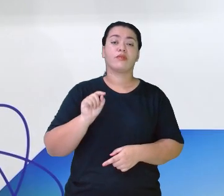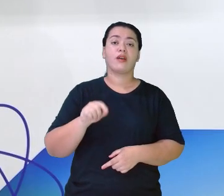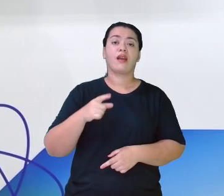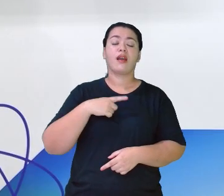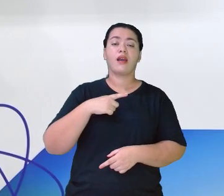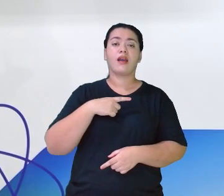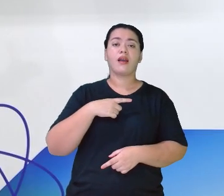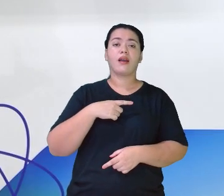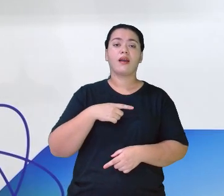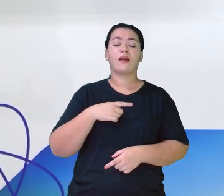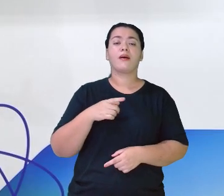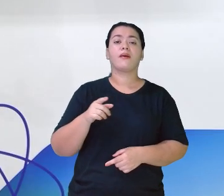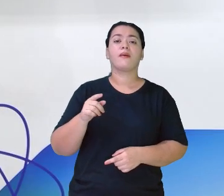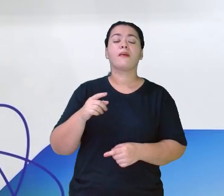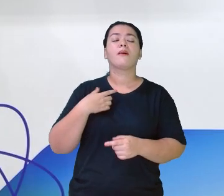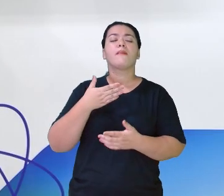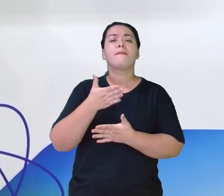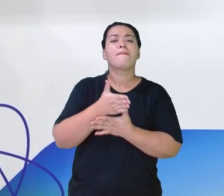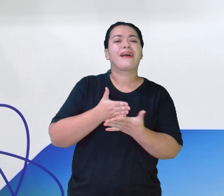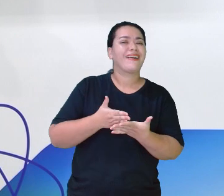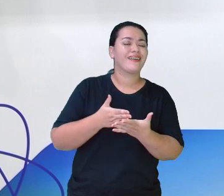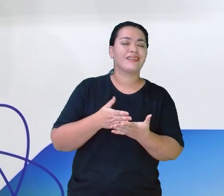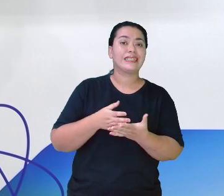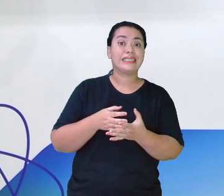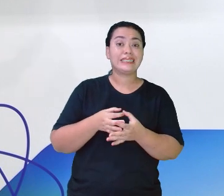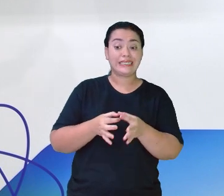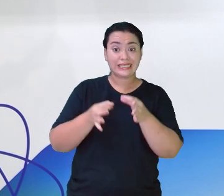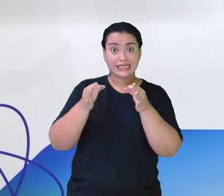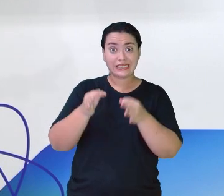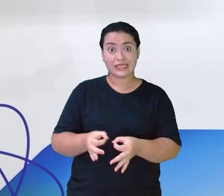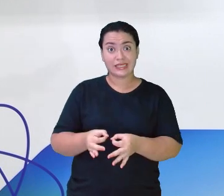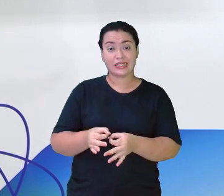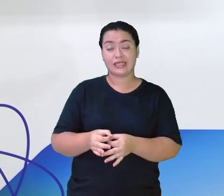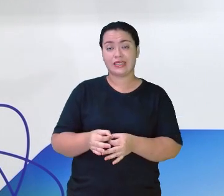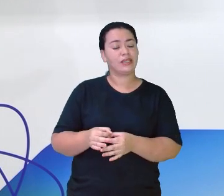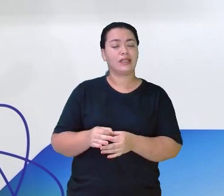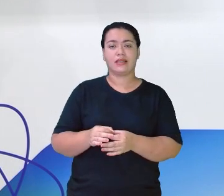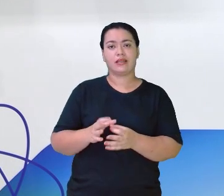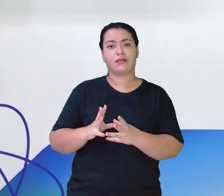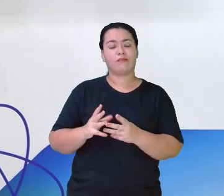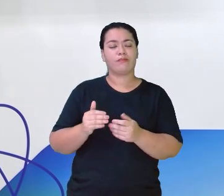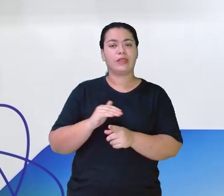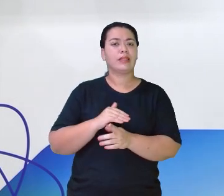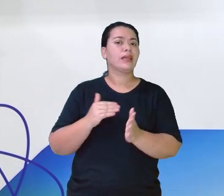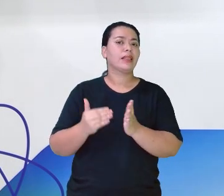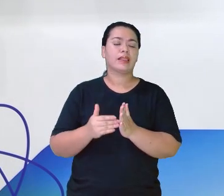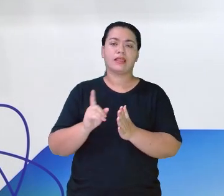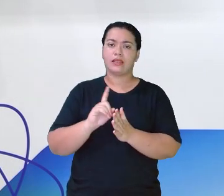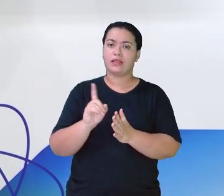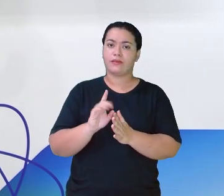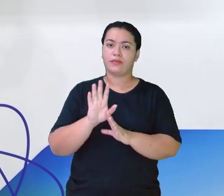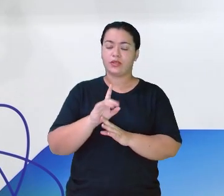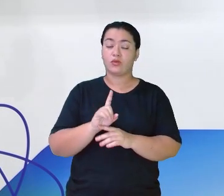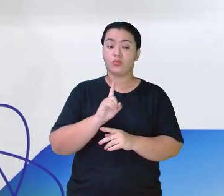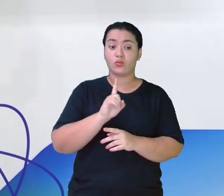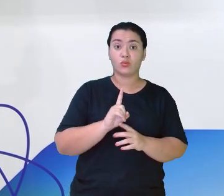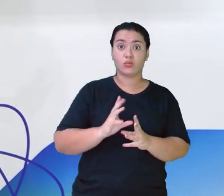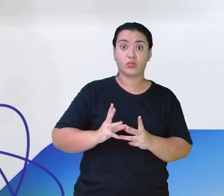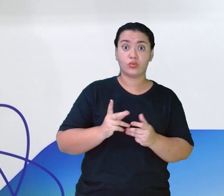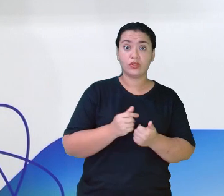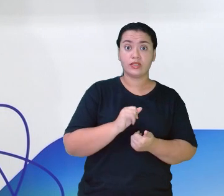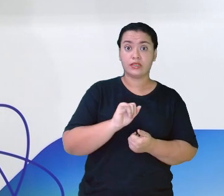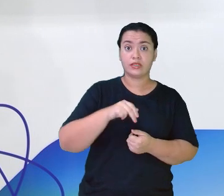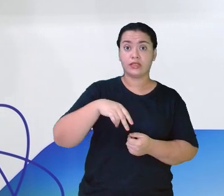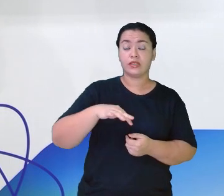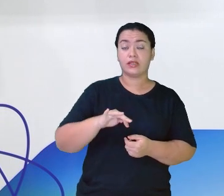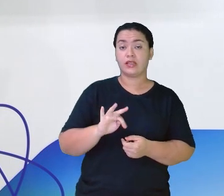ó, partidos, não são números inteiros. Aí você pode estar se perguntando, e professora Márcia, a senhora